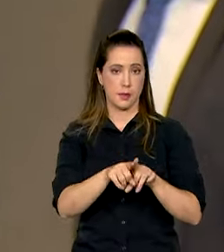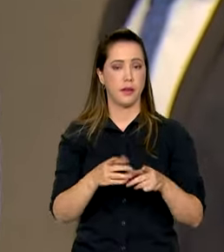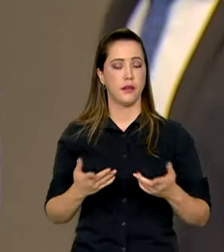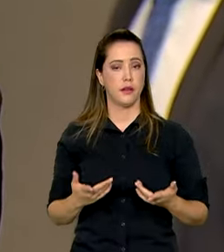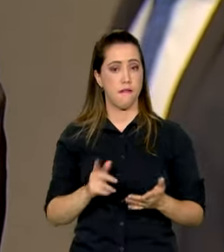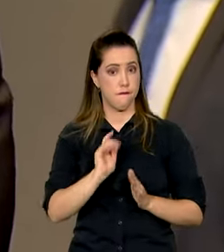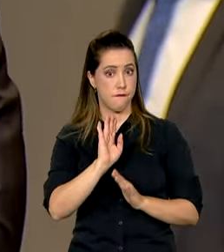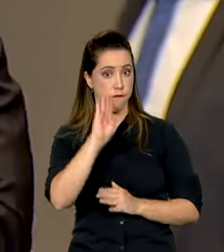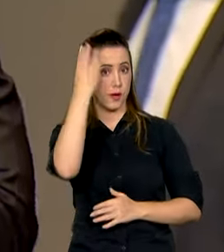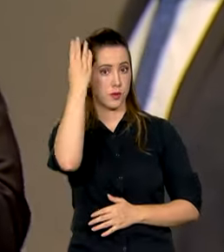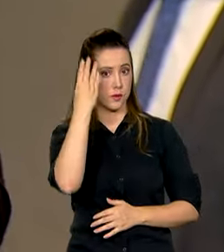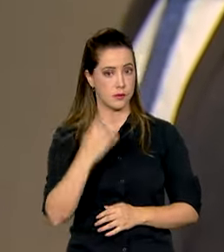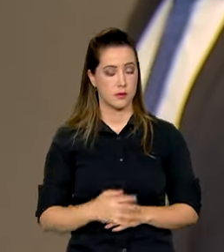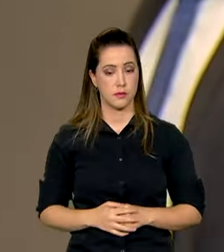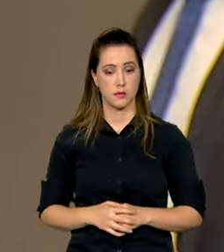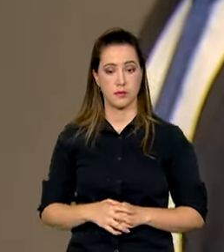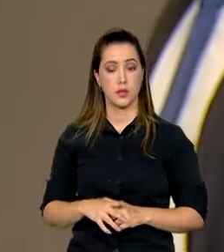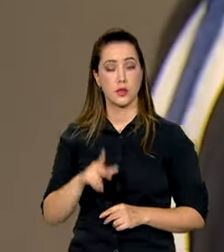República.